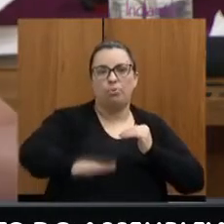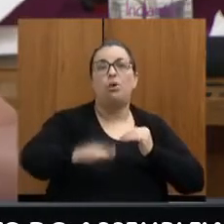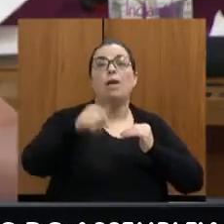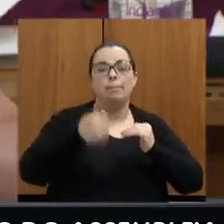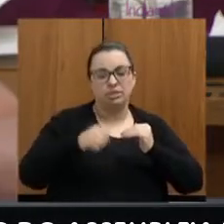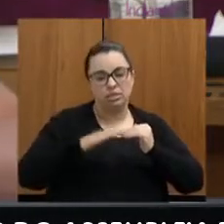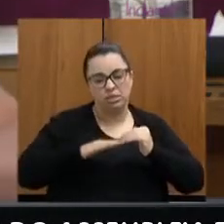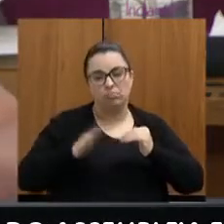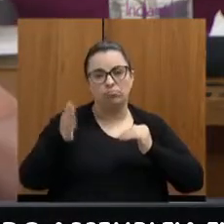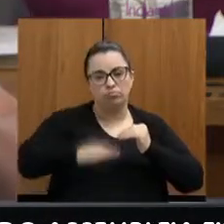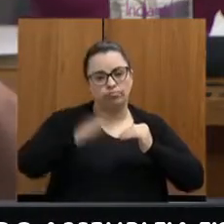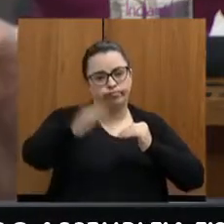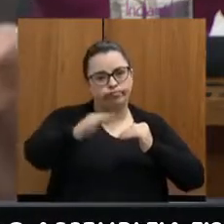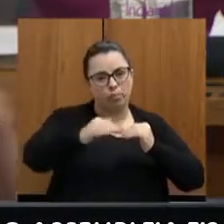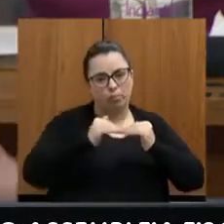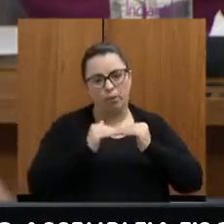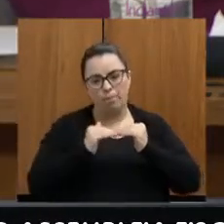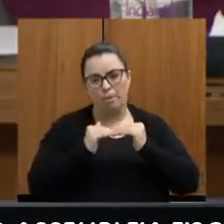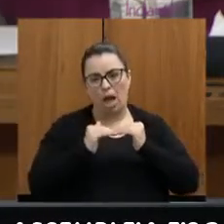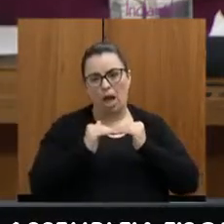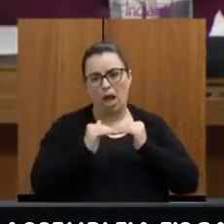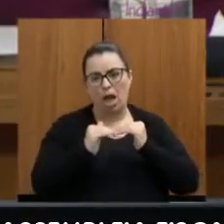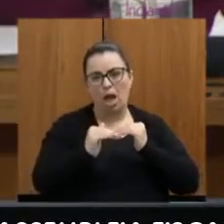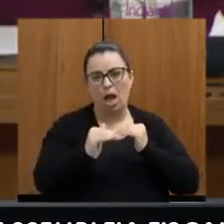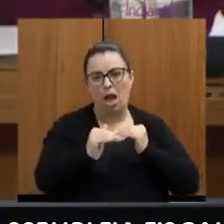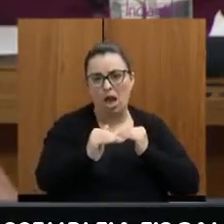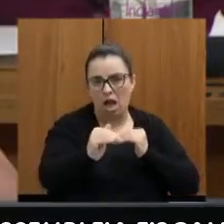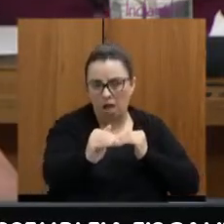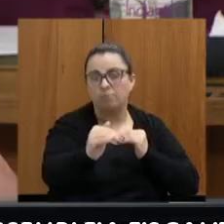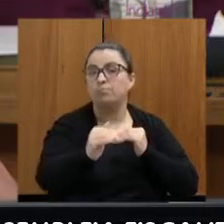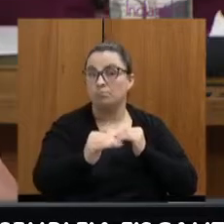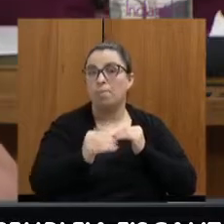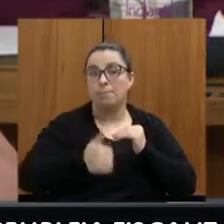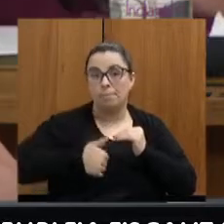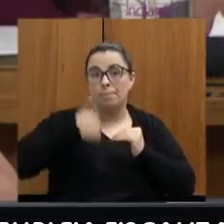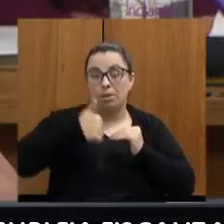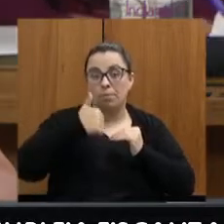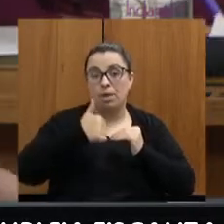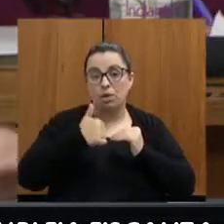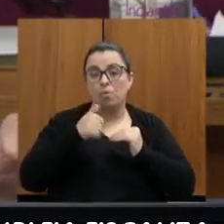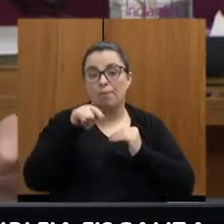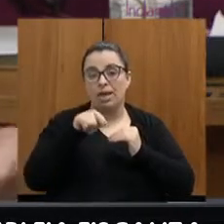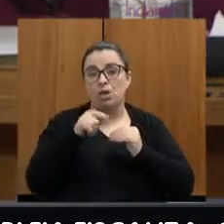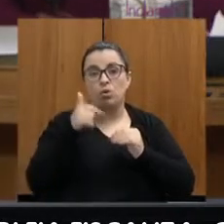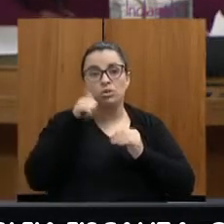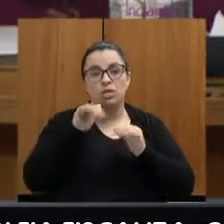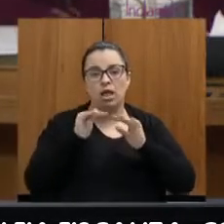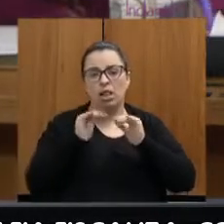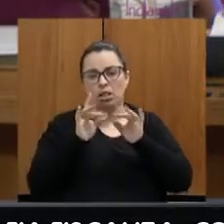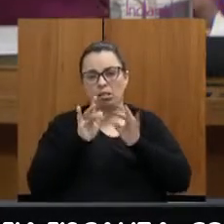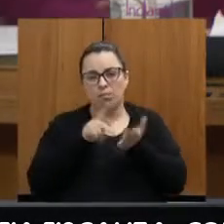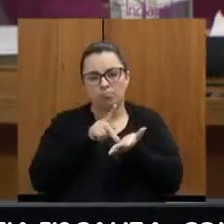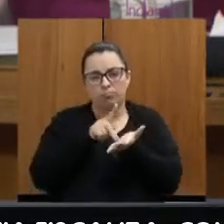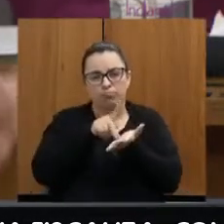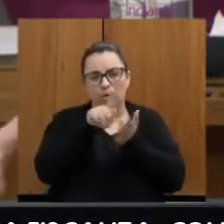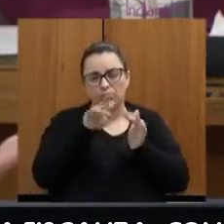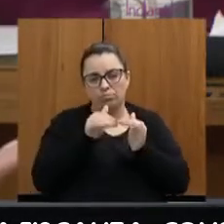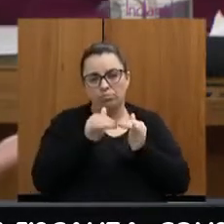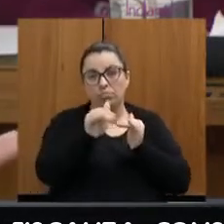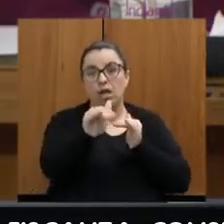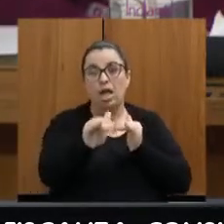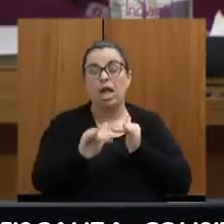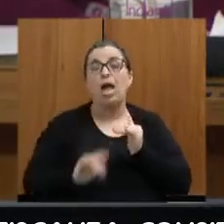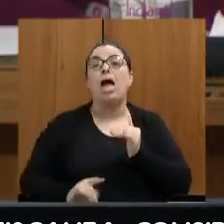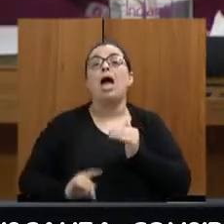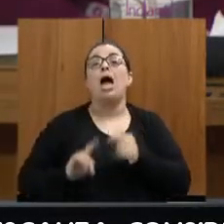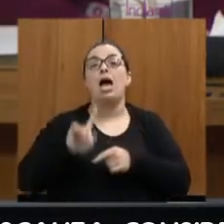cobriu o as depressões que existem deixar o pagamento nivelado para então fazer